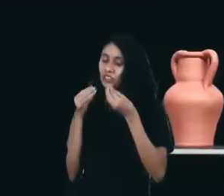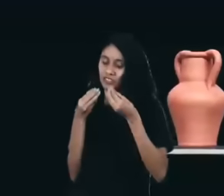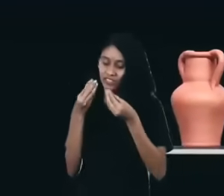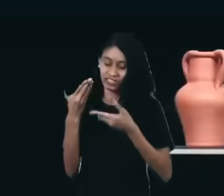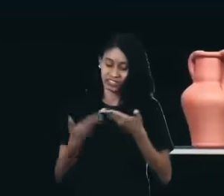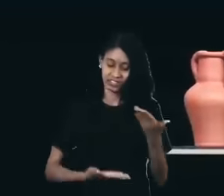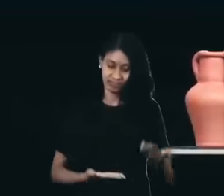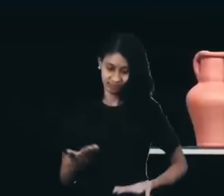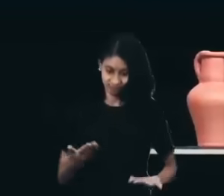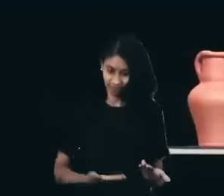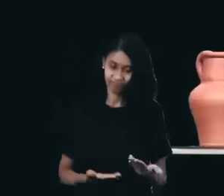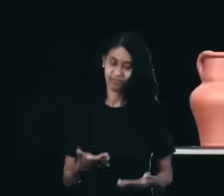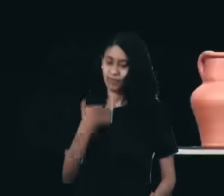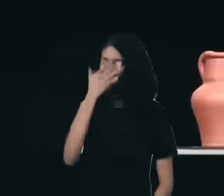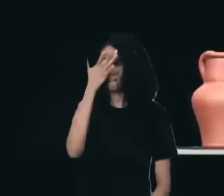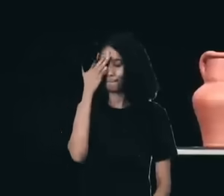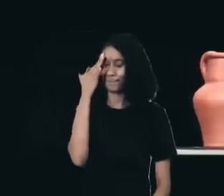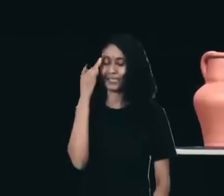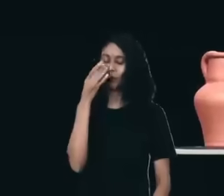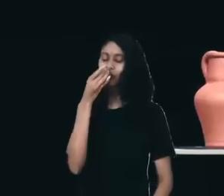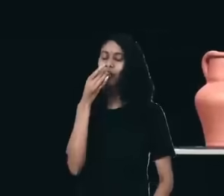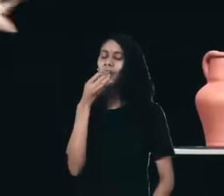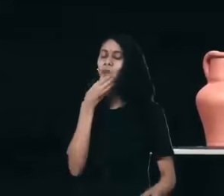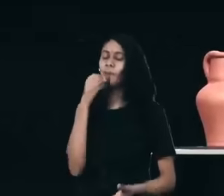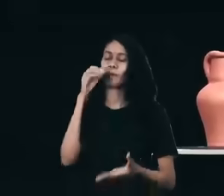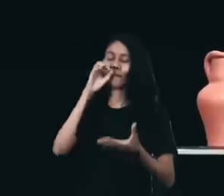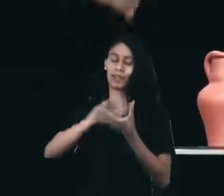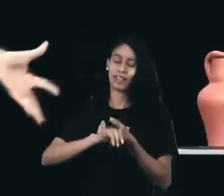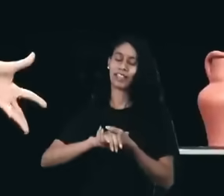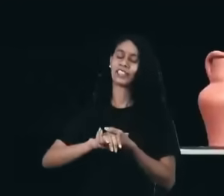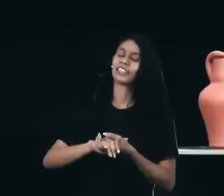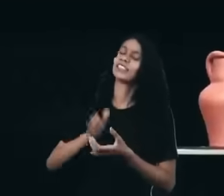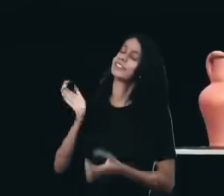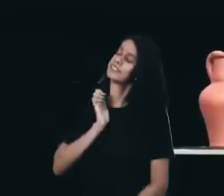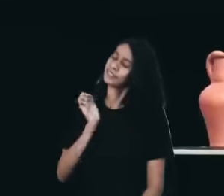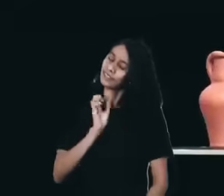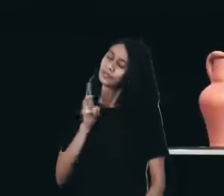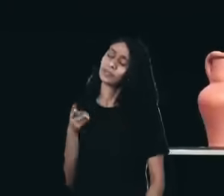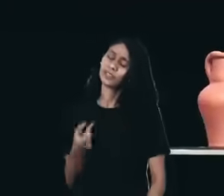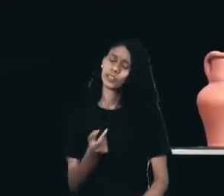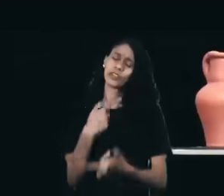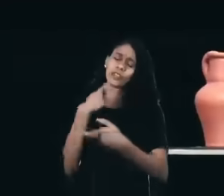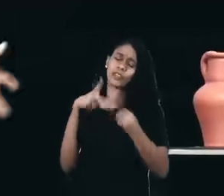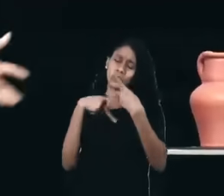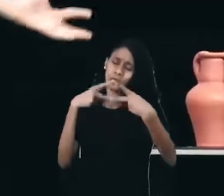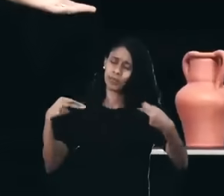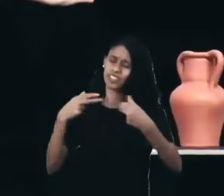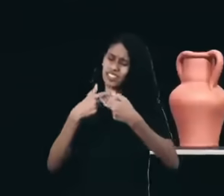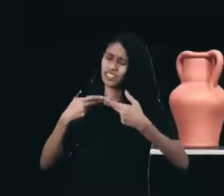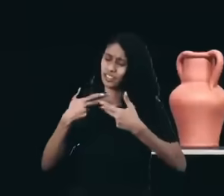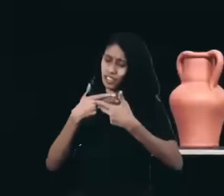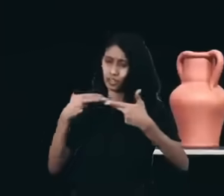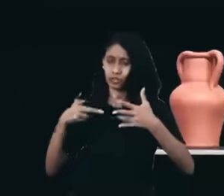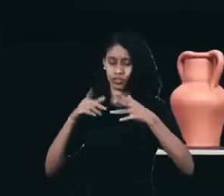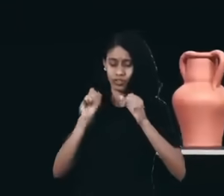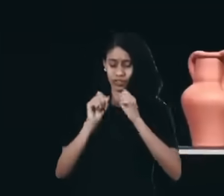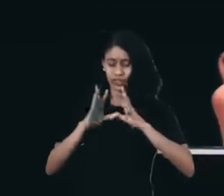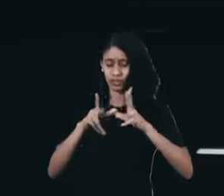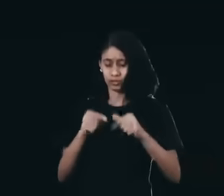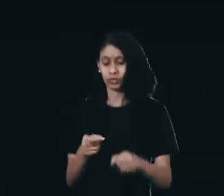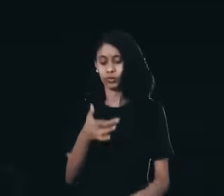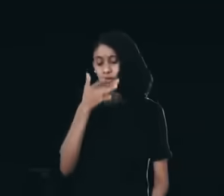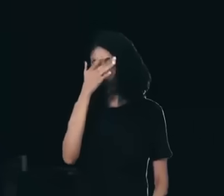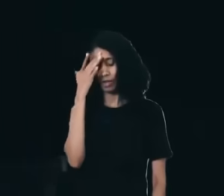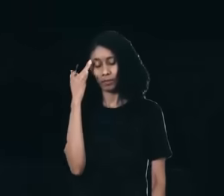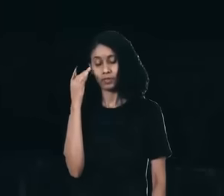rico, milionário. Os camelos, as joias, os presentes, faz tudo. Aí a pessoa disse assim, só